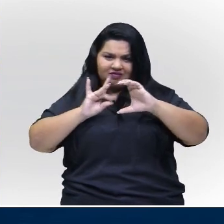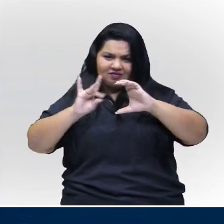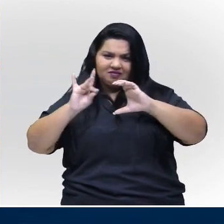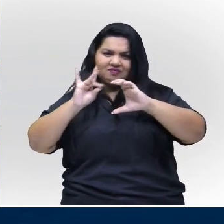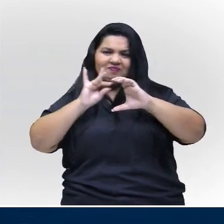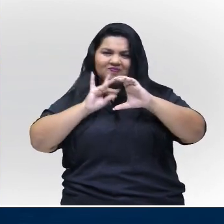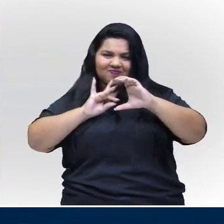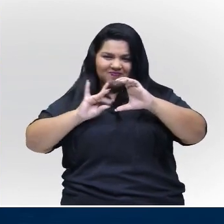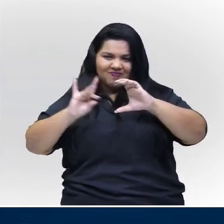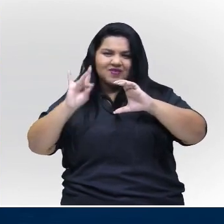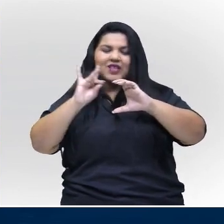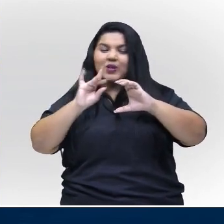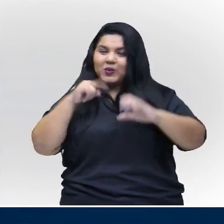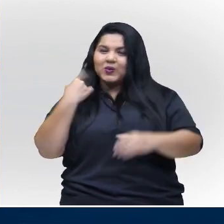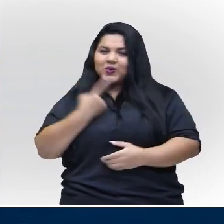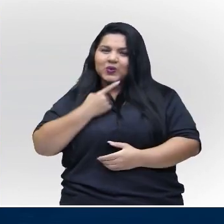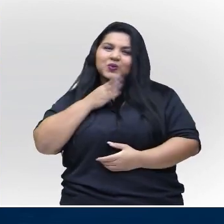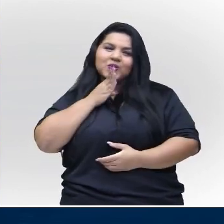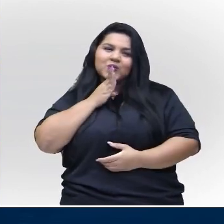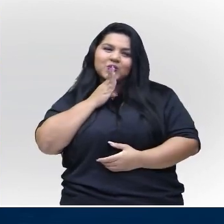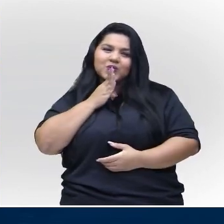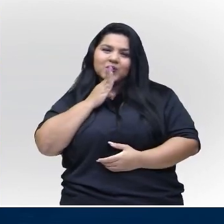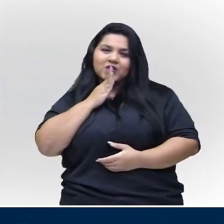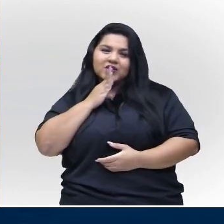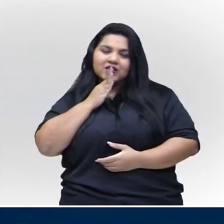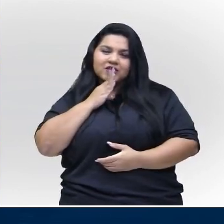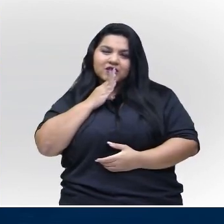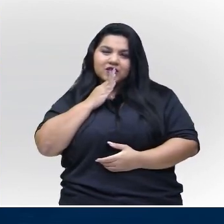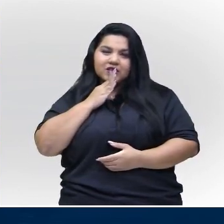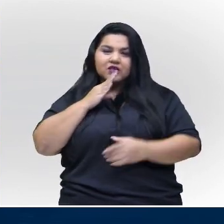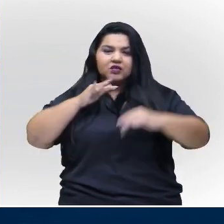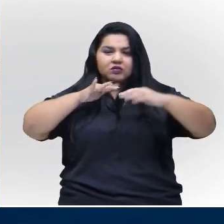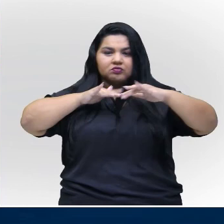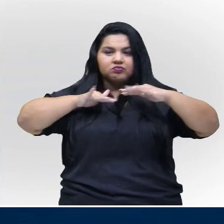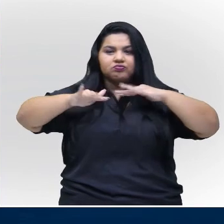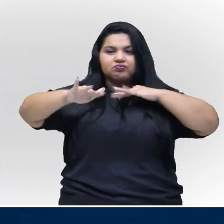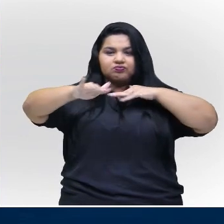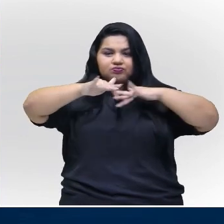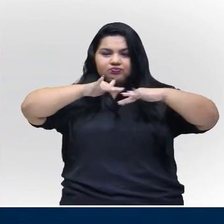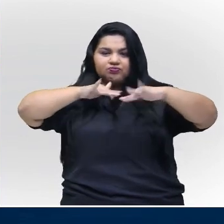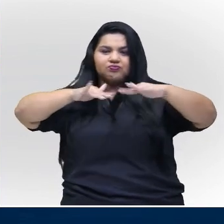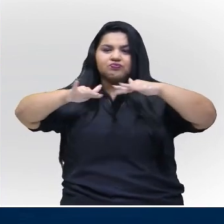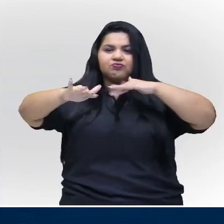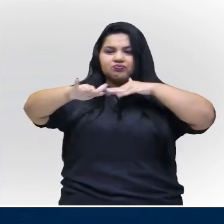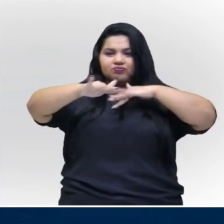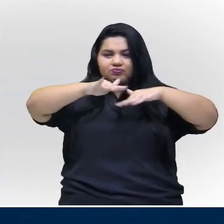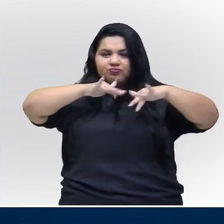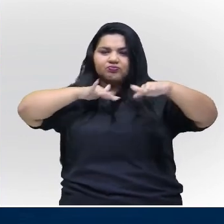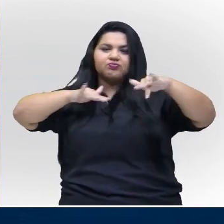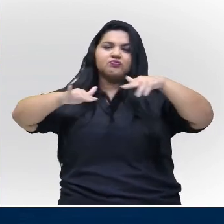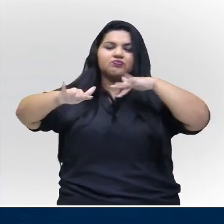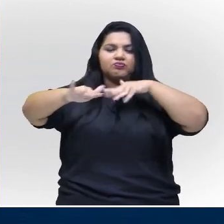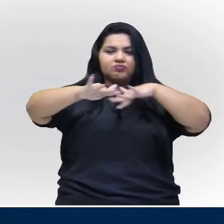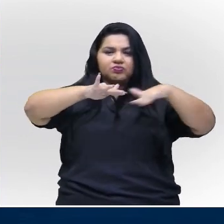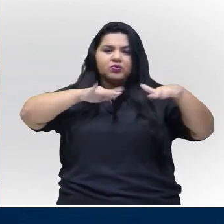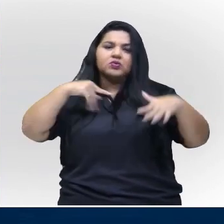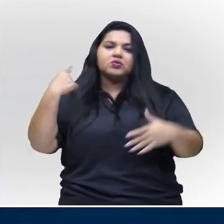Então, é o que nós conhecemos como esse fluido plasmático, citoplasmático. A gente observa aqui,